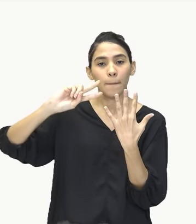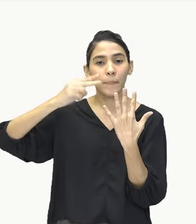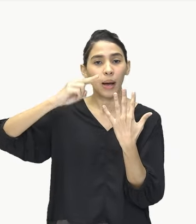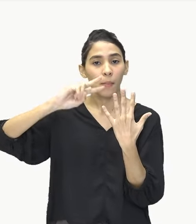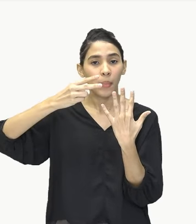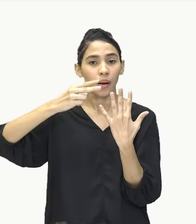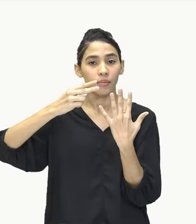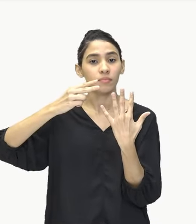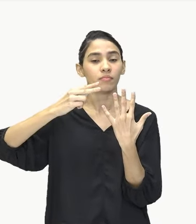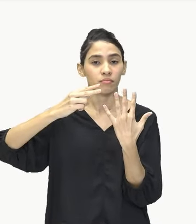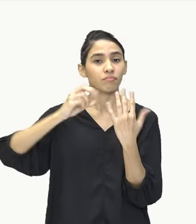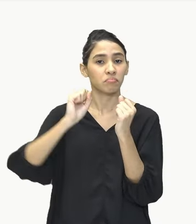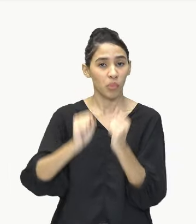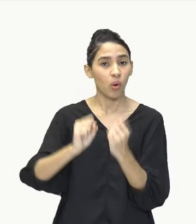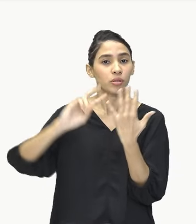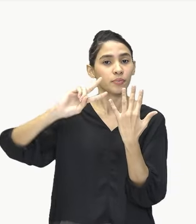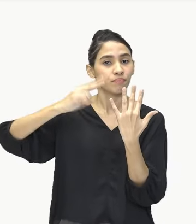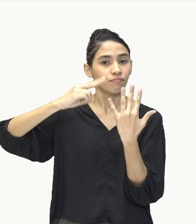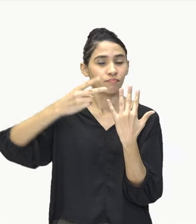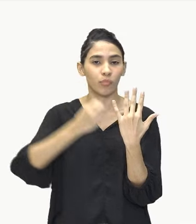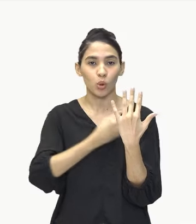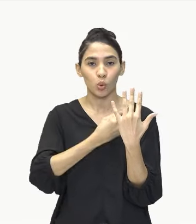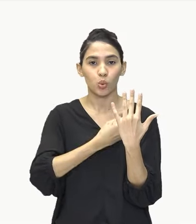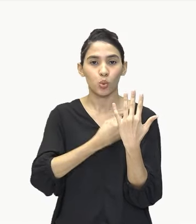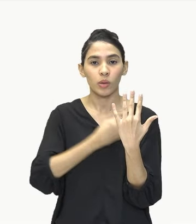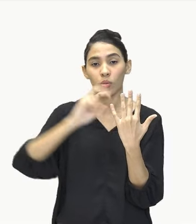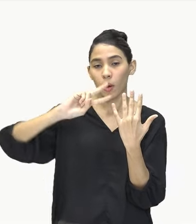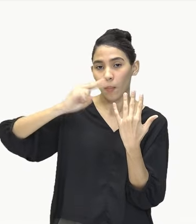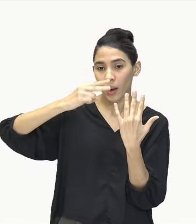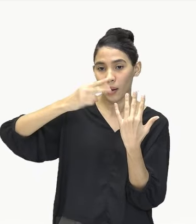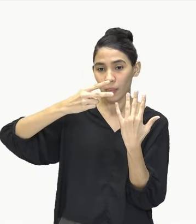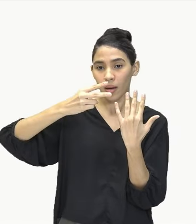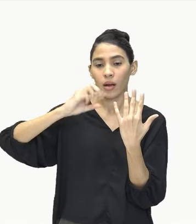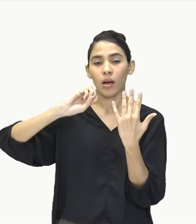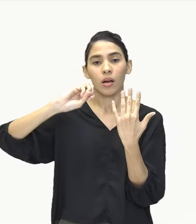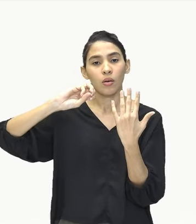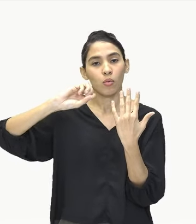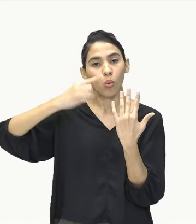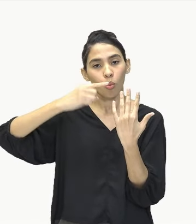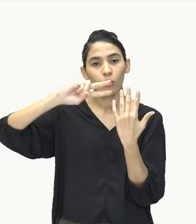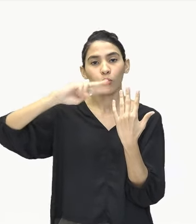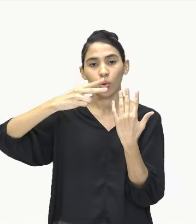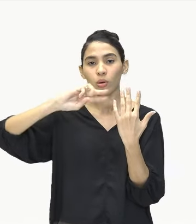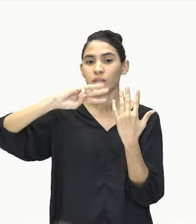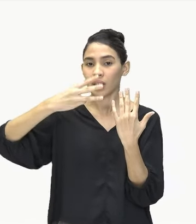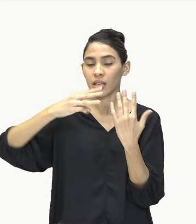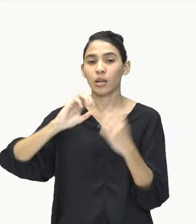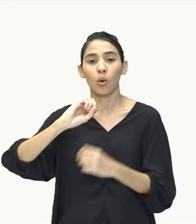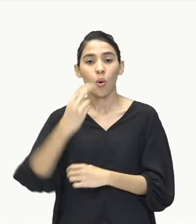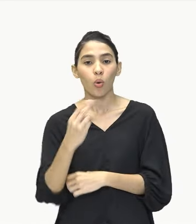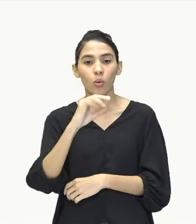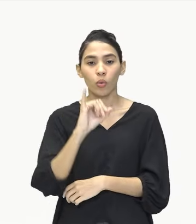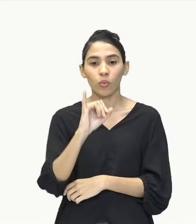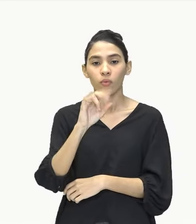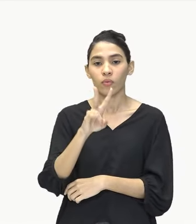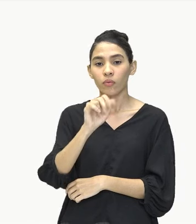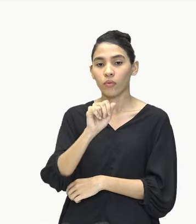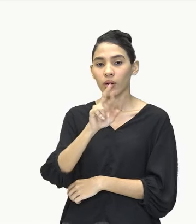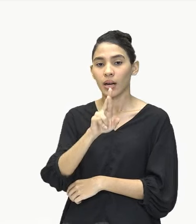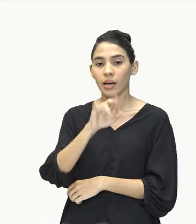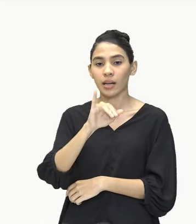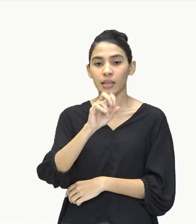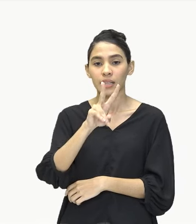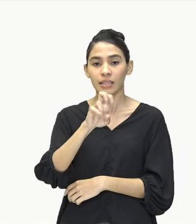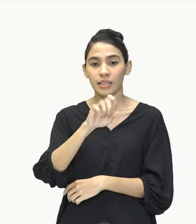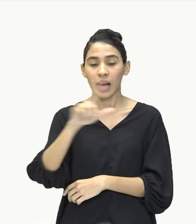ó, guarda logo. O coeficiente vai ser numérico. Uma variável elevada a